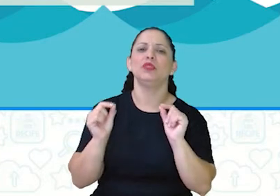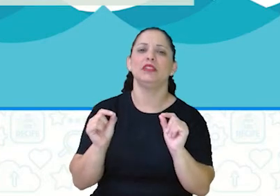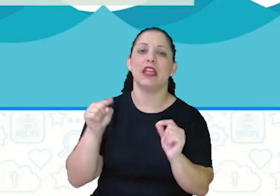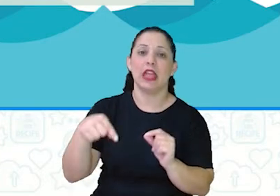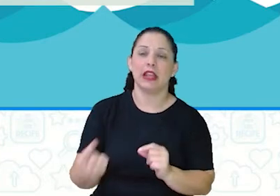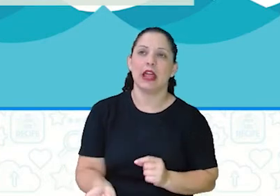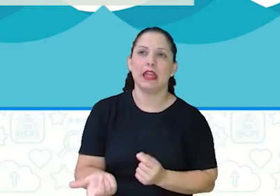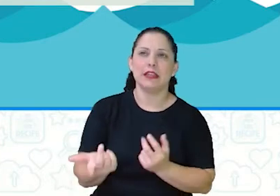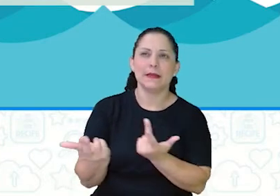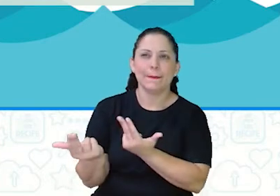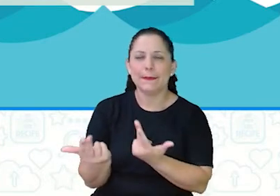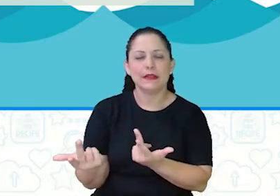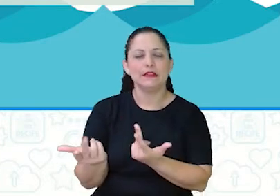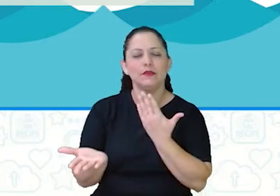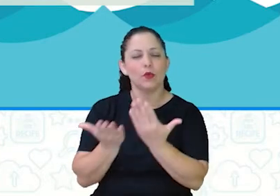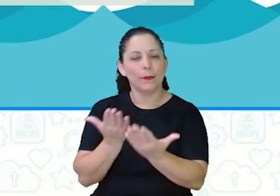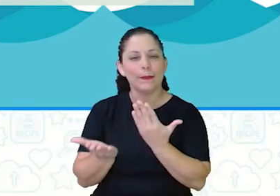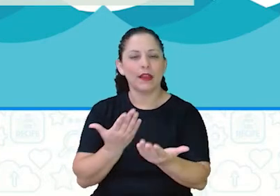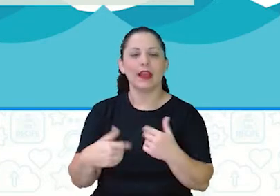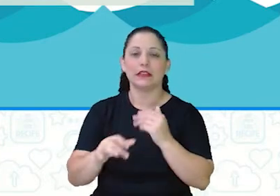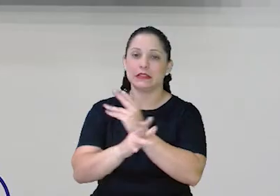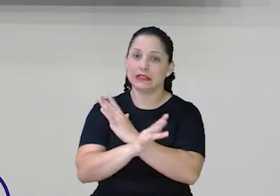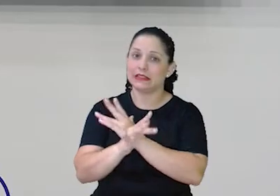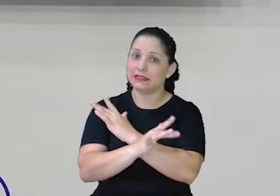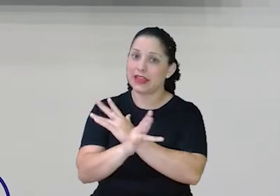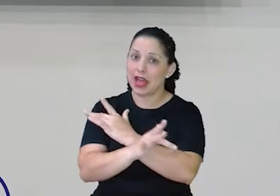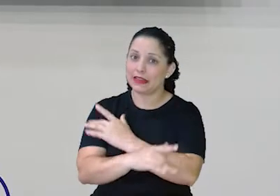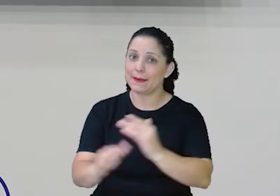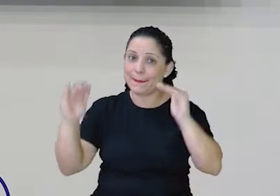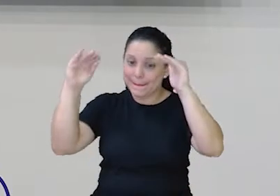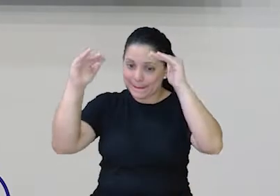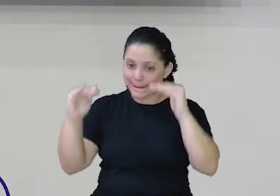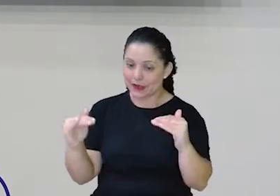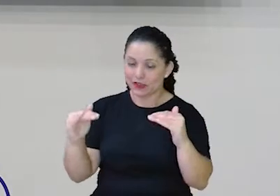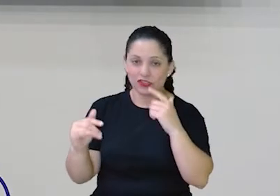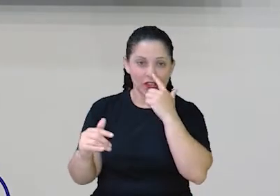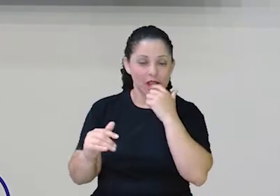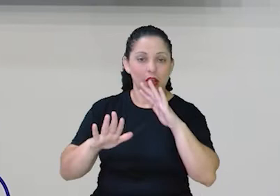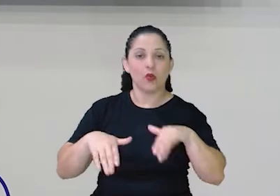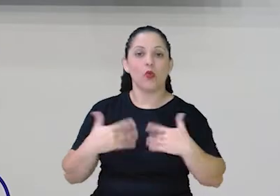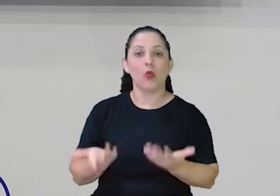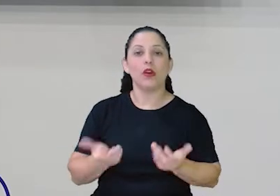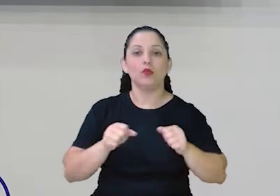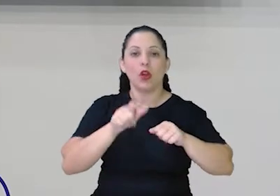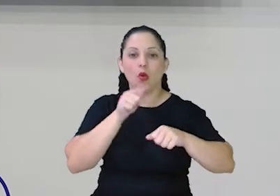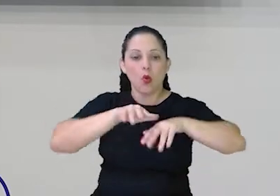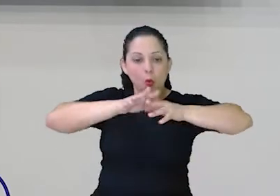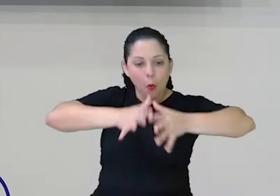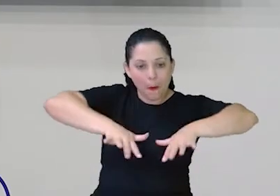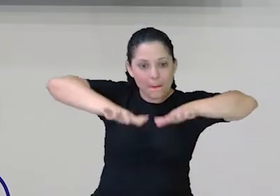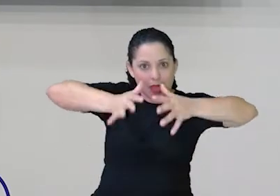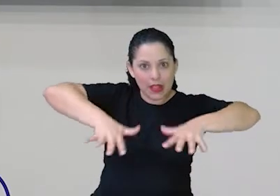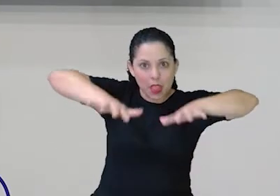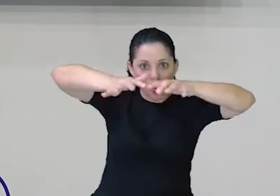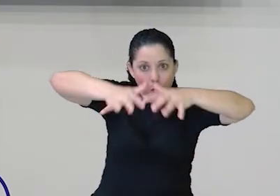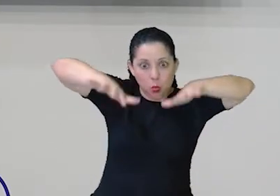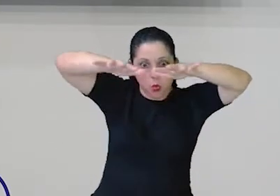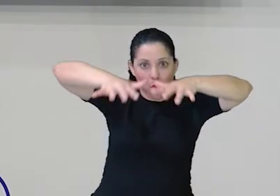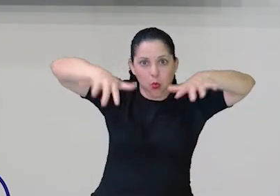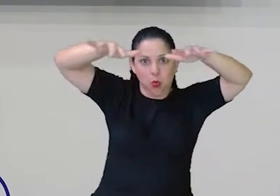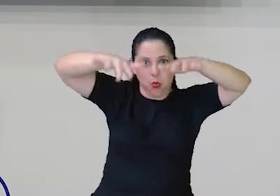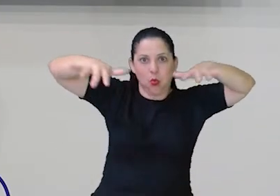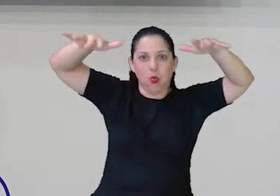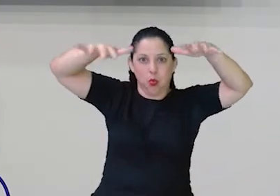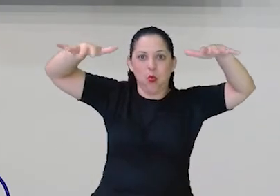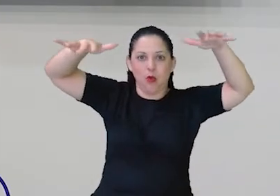do Brasil. E a gente tem que tomar cuidado com as marés, porque sempre quando a maré está alta, ela dá um trabalhinho para a gente, né? Inclusive quando